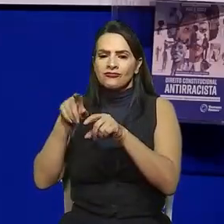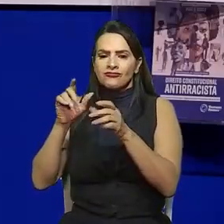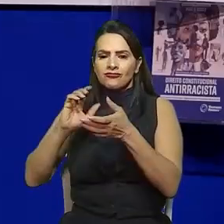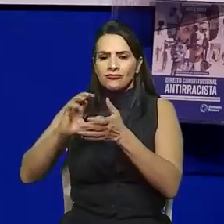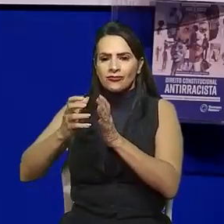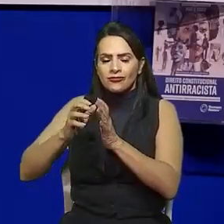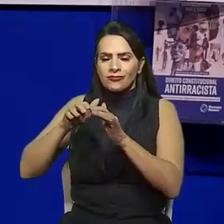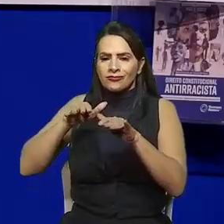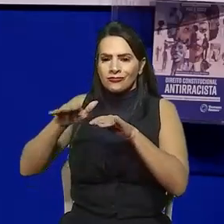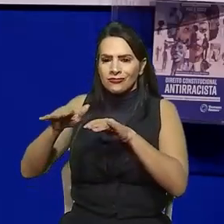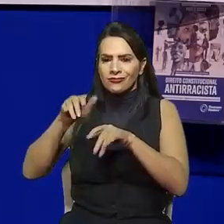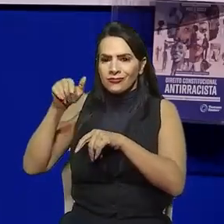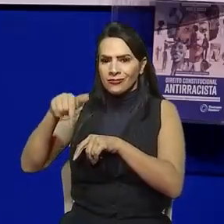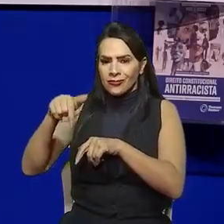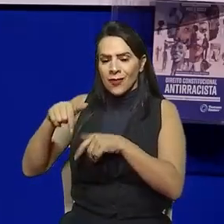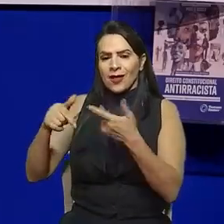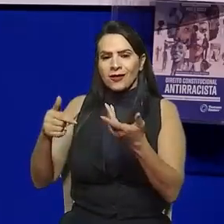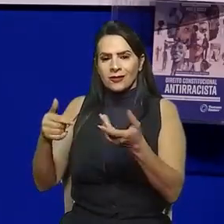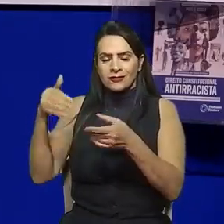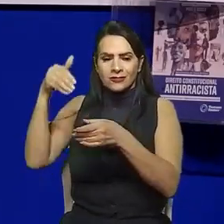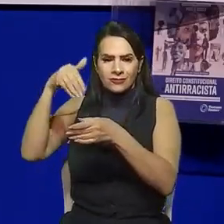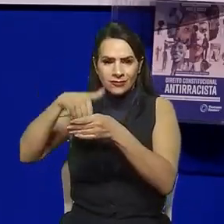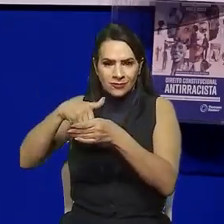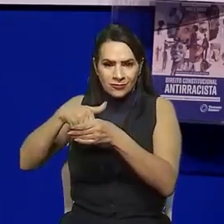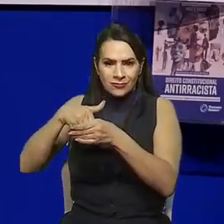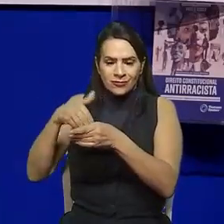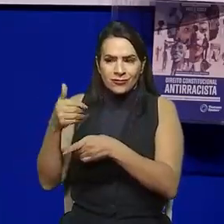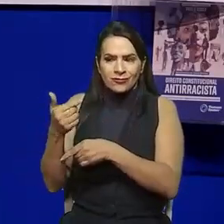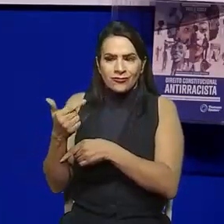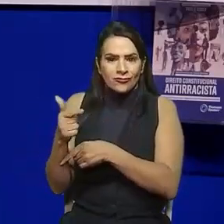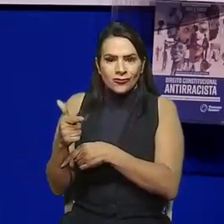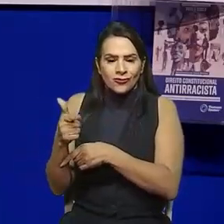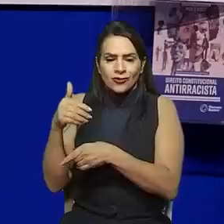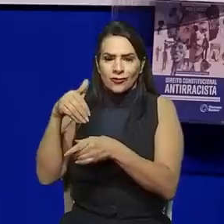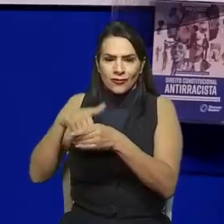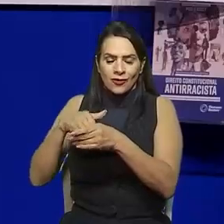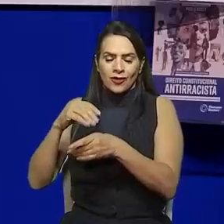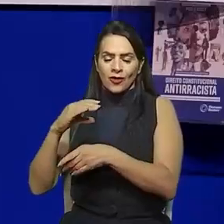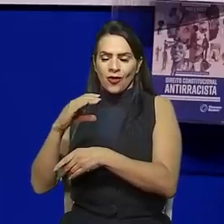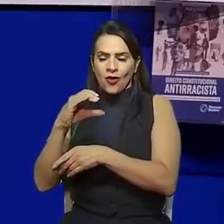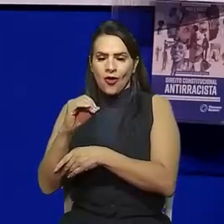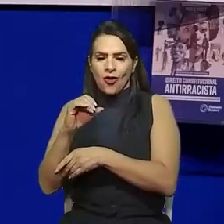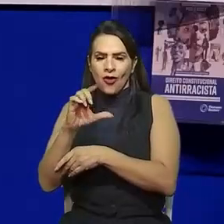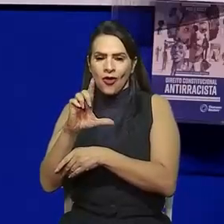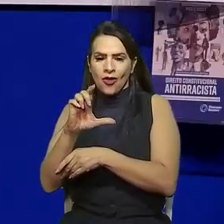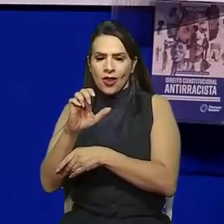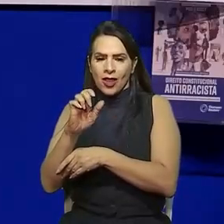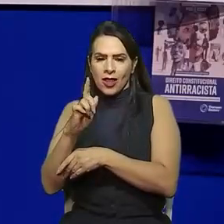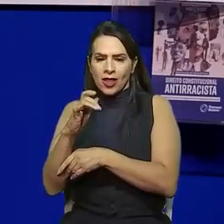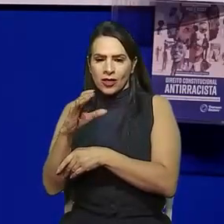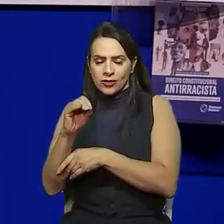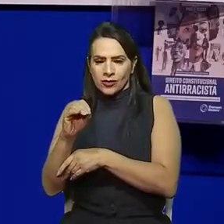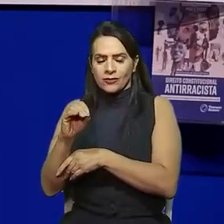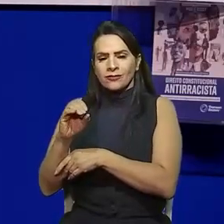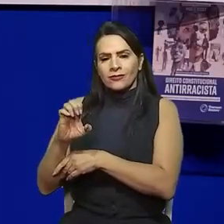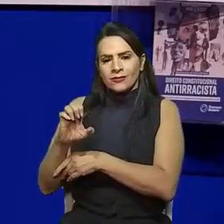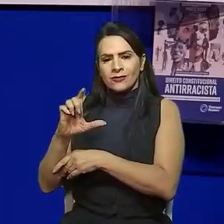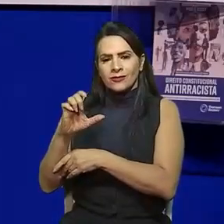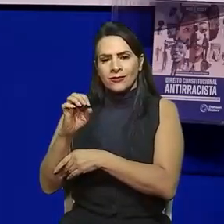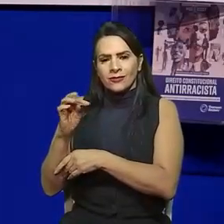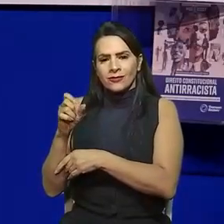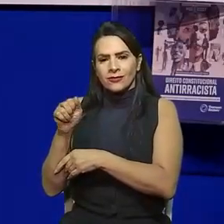que era para um colégio eleitoral, não havia voto, né? E eu, depois